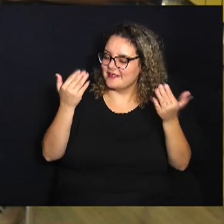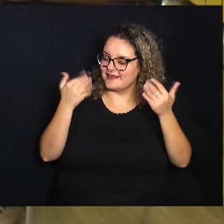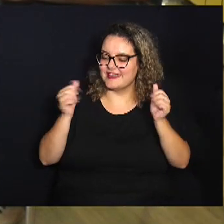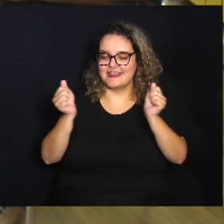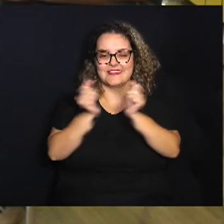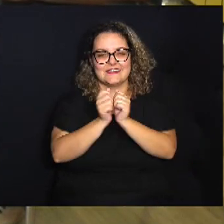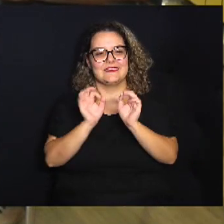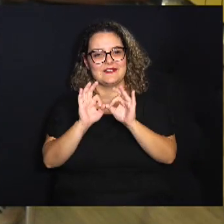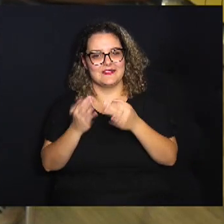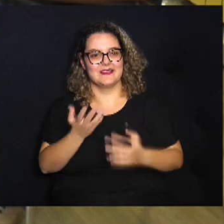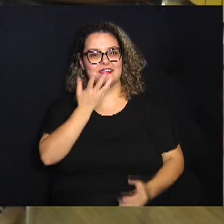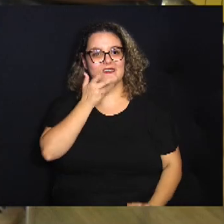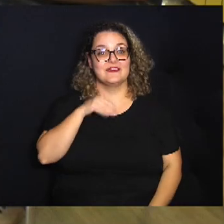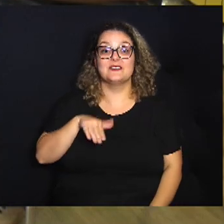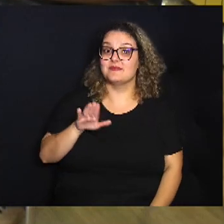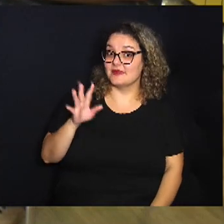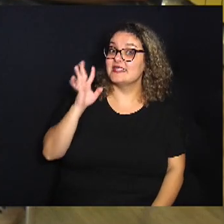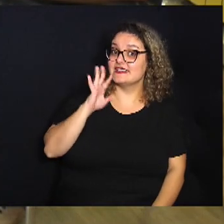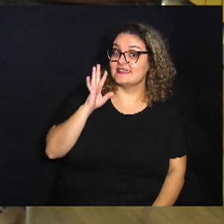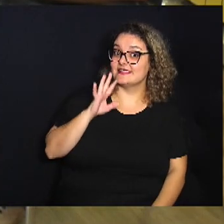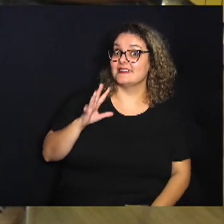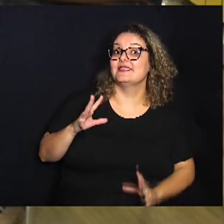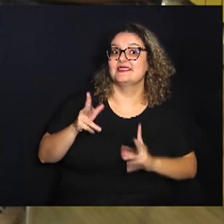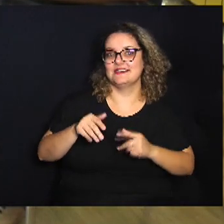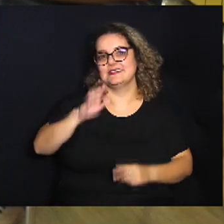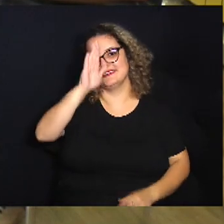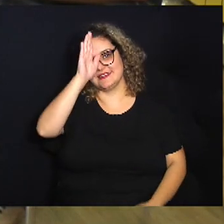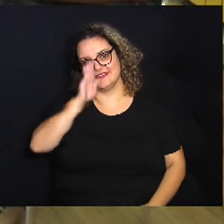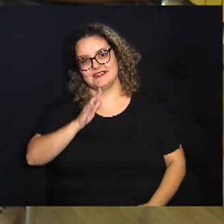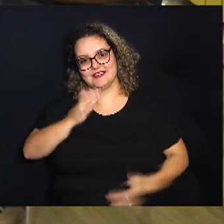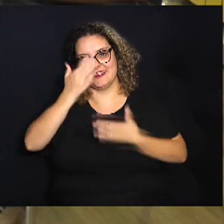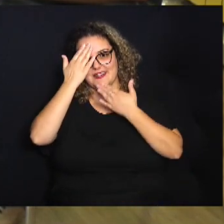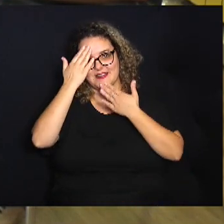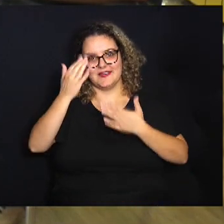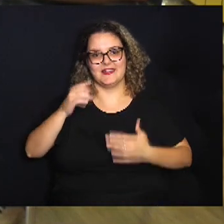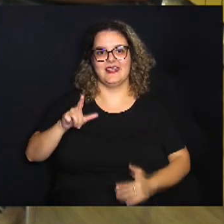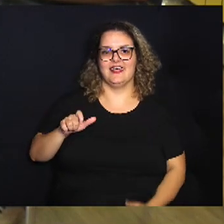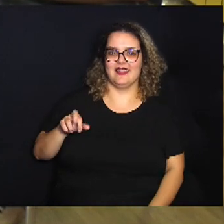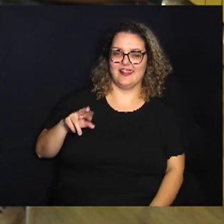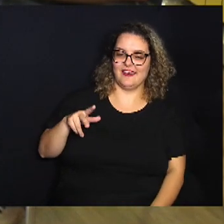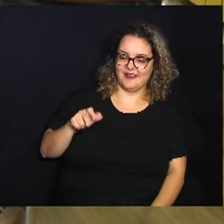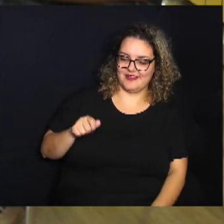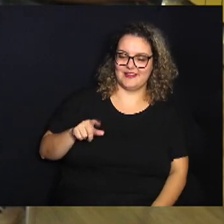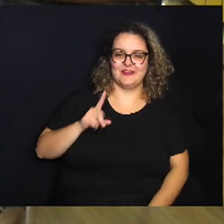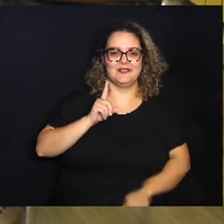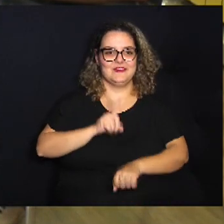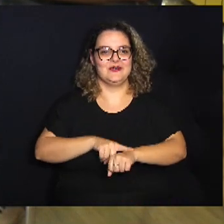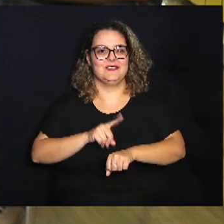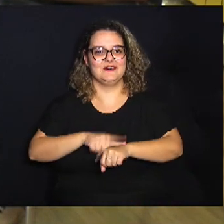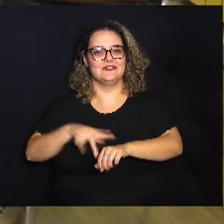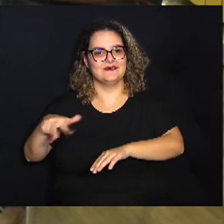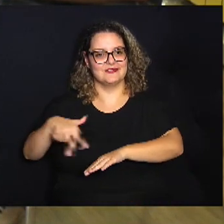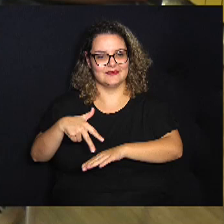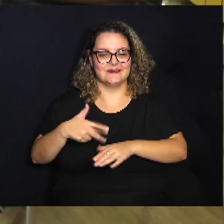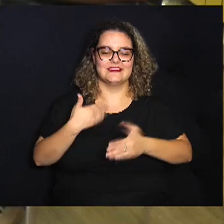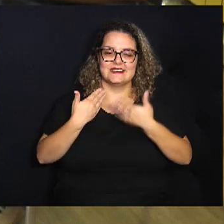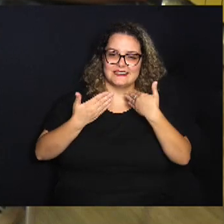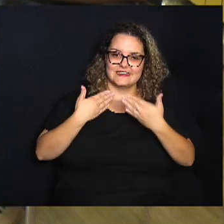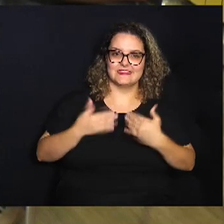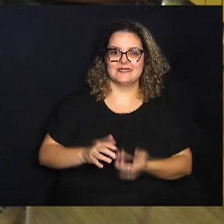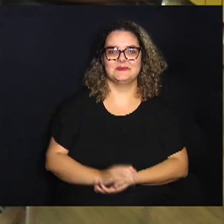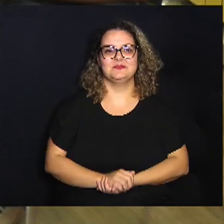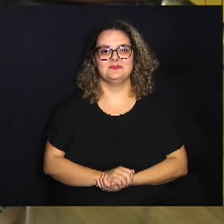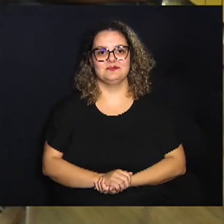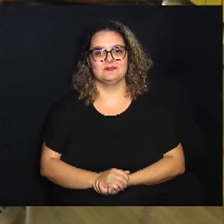a criança. E o mais legal, que é tudo de graça. E também muito obrigado a Laura pela disposição de nos conceder essa entrevista.